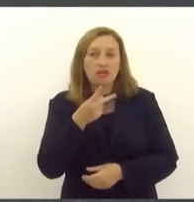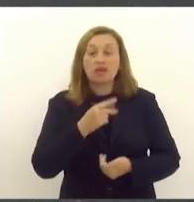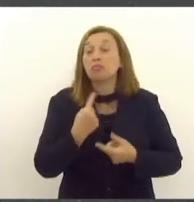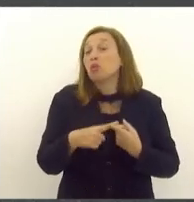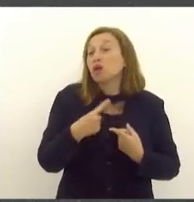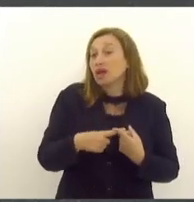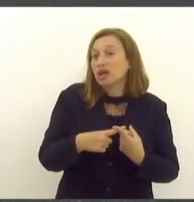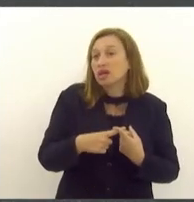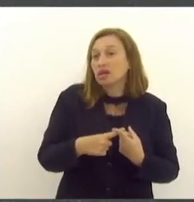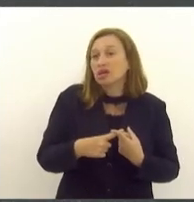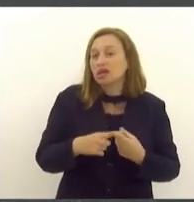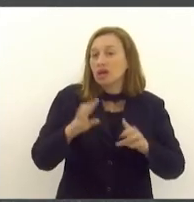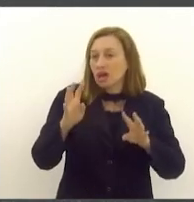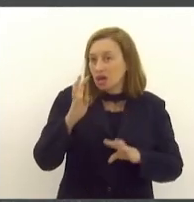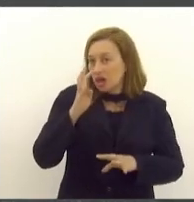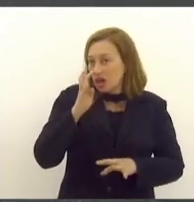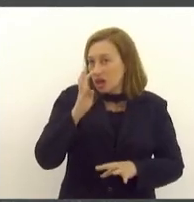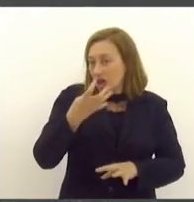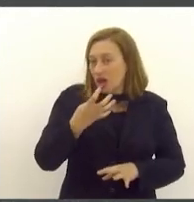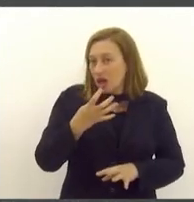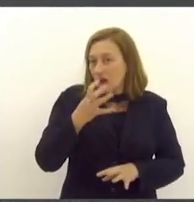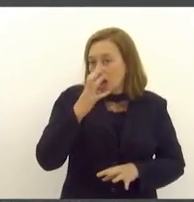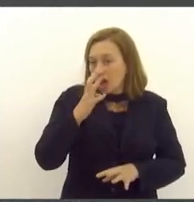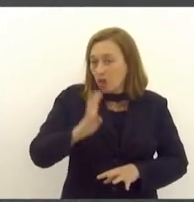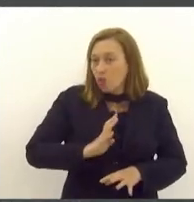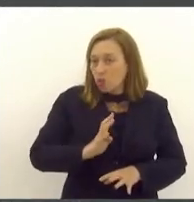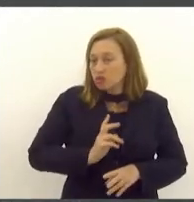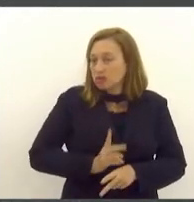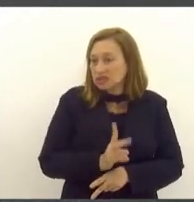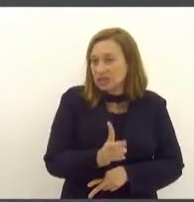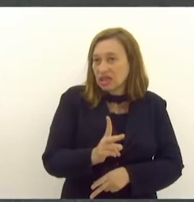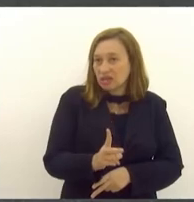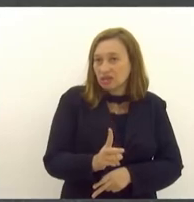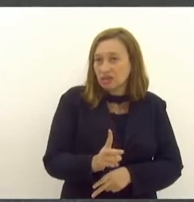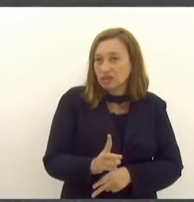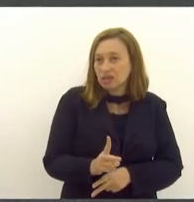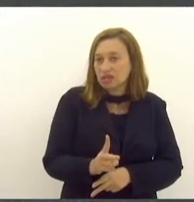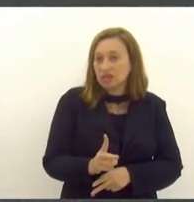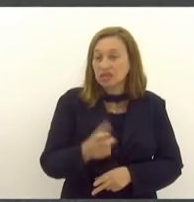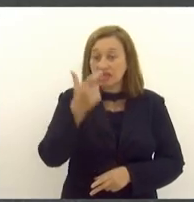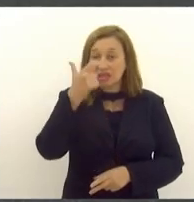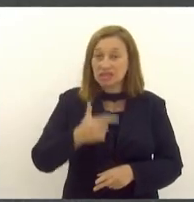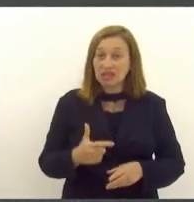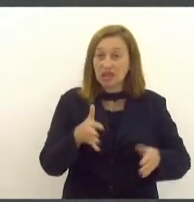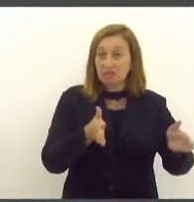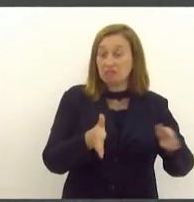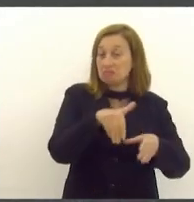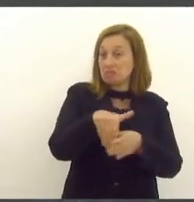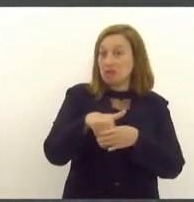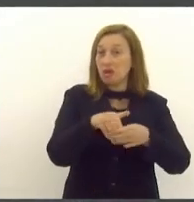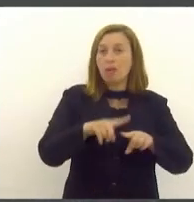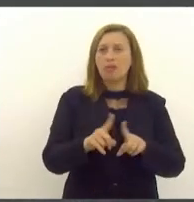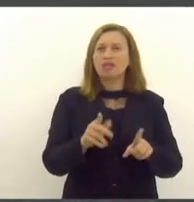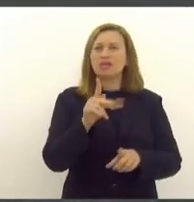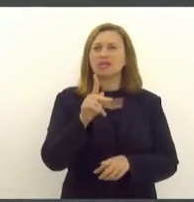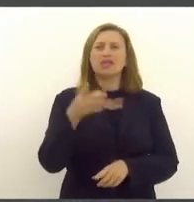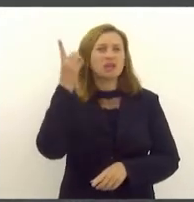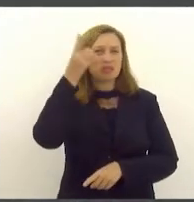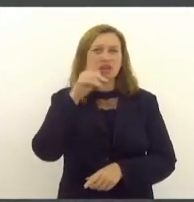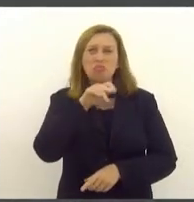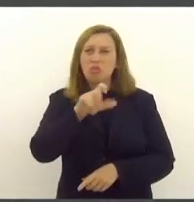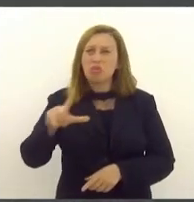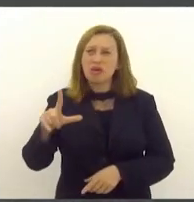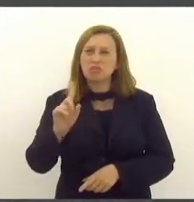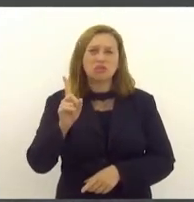aqui porque nos acusam a todo momento o deputado Rodrigo Amorim de ser eleitoreiros nós Deputado por Bel não é